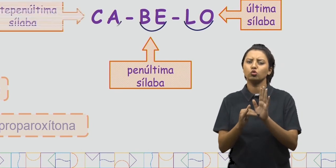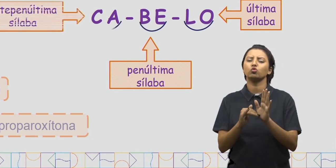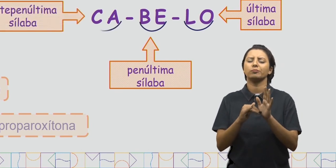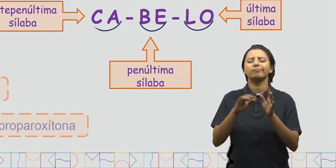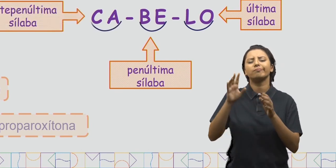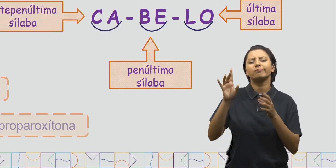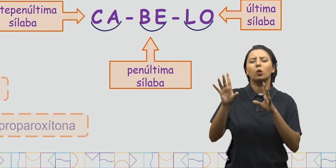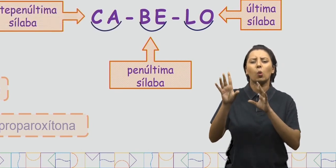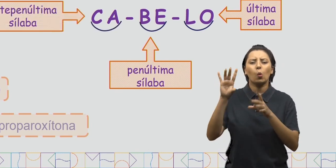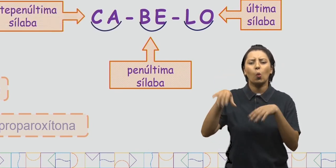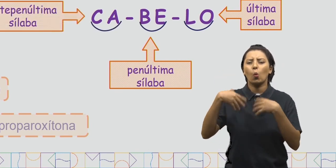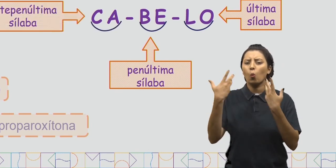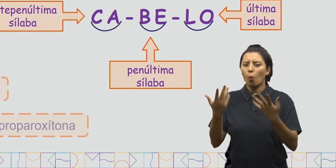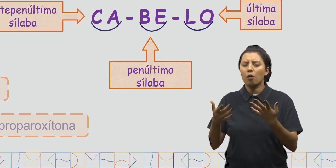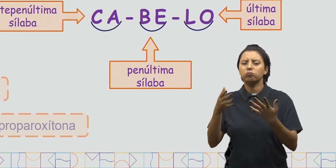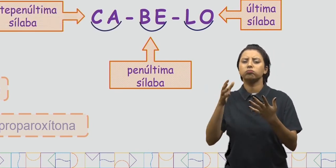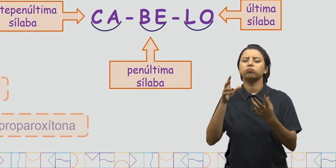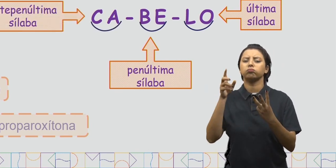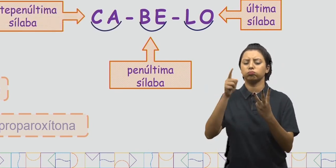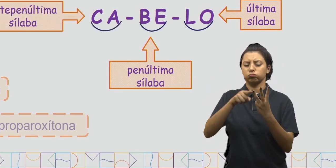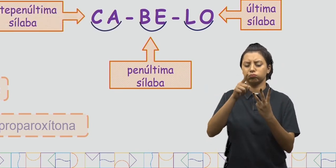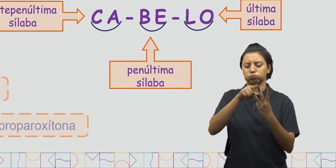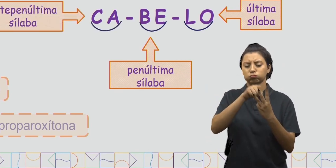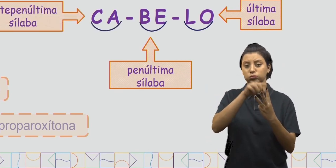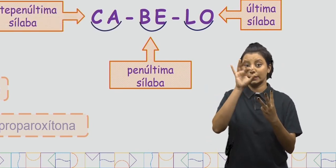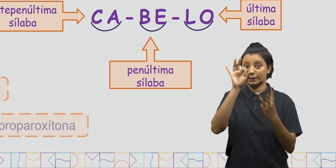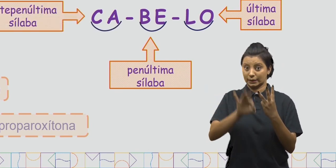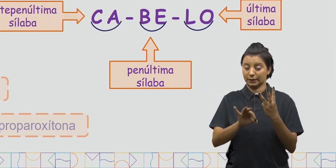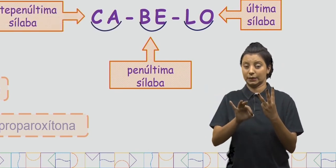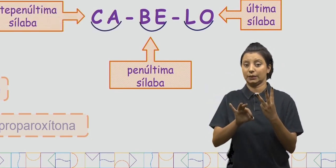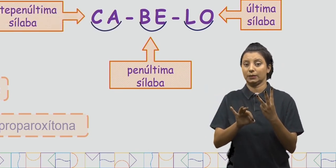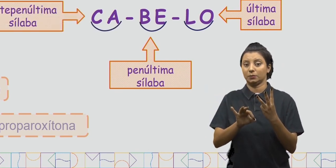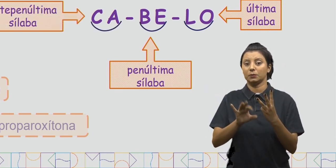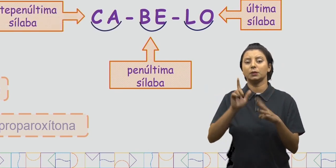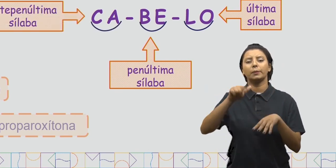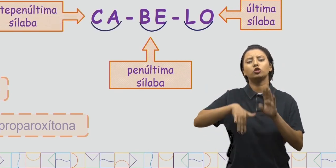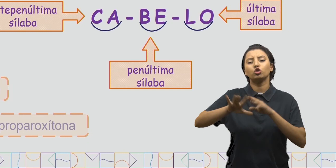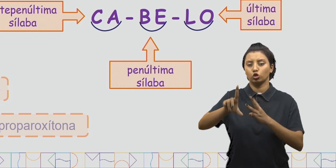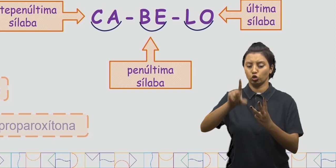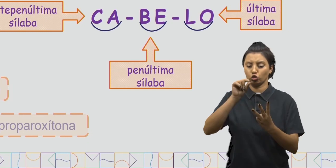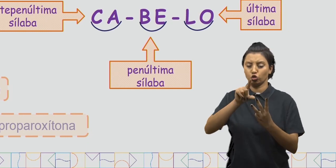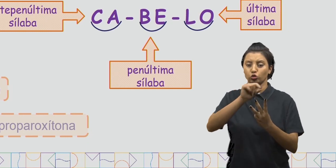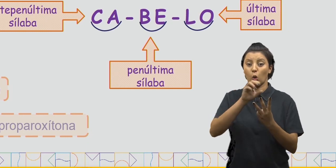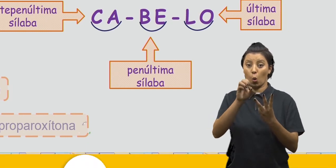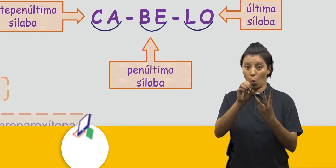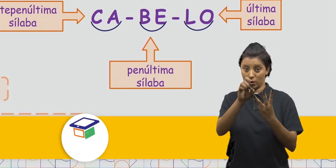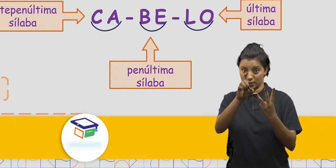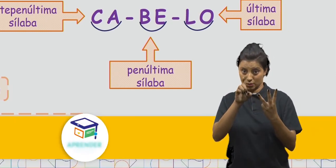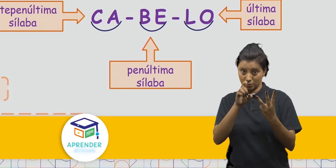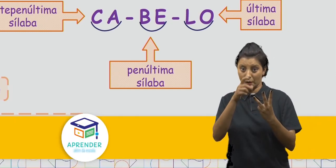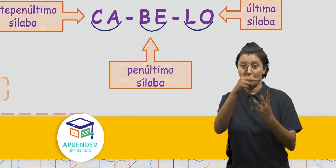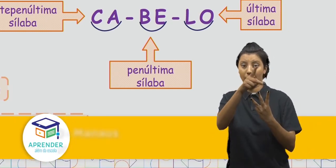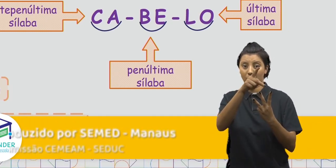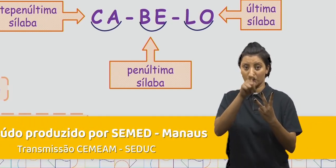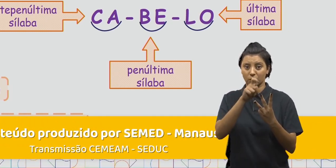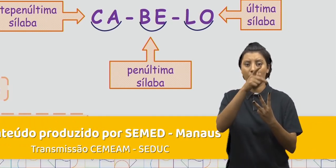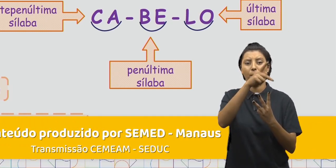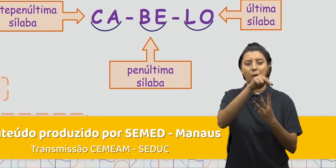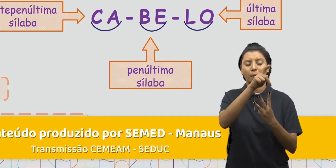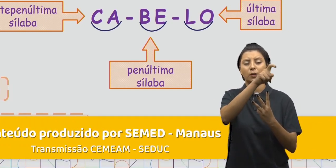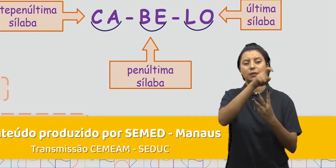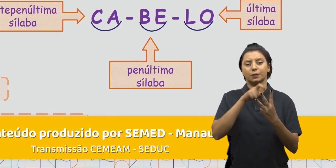a determinar onde a sílaba tônica se encontra e classificá-la como auxítona, paroxítona